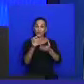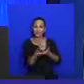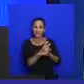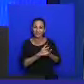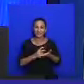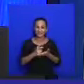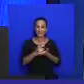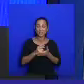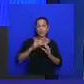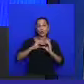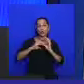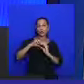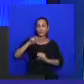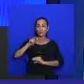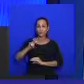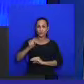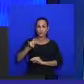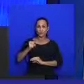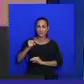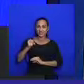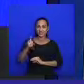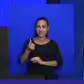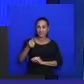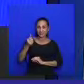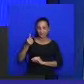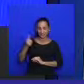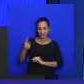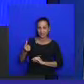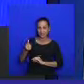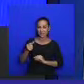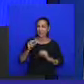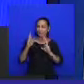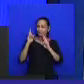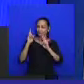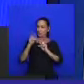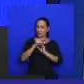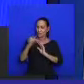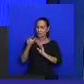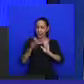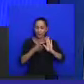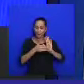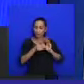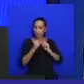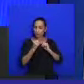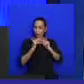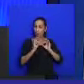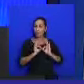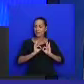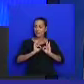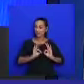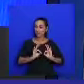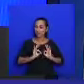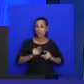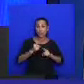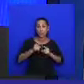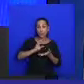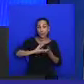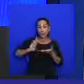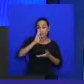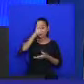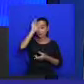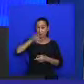da Quina, concurso de 5.866. Tomara que você tenha feito uma boa aposta, porque o prêmio principal é